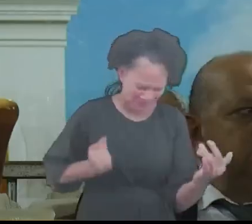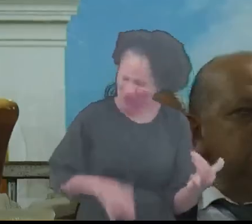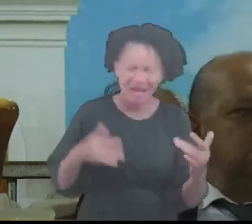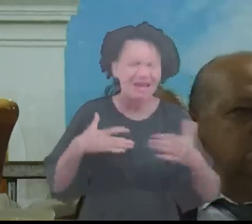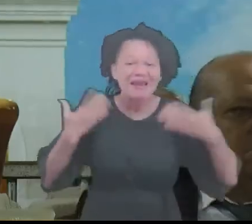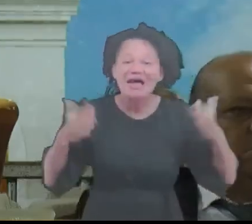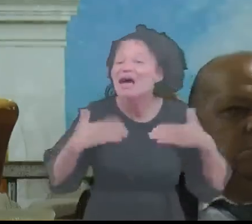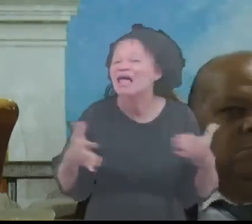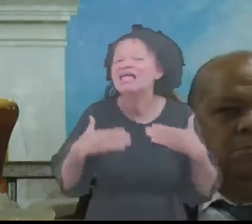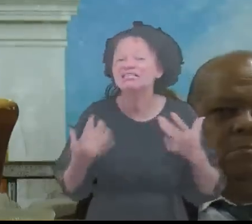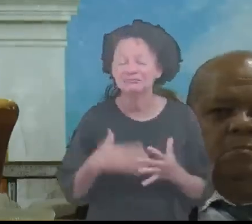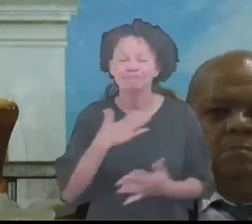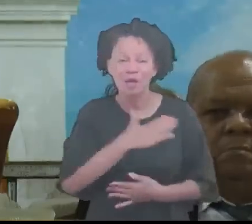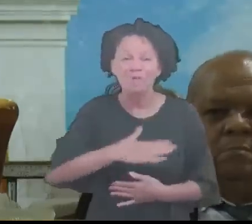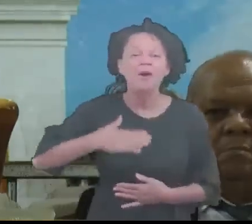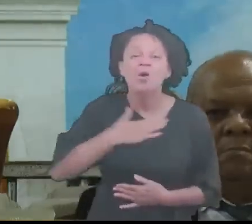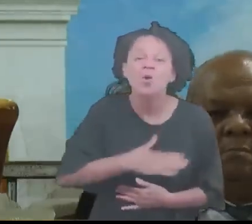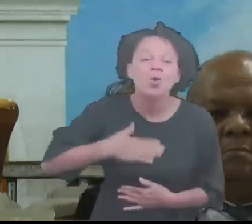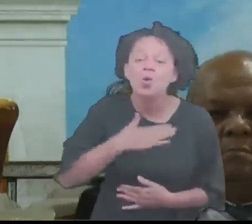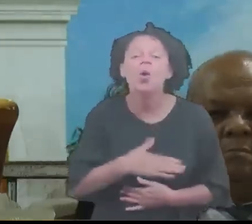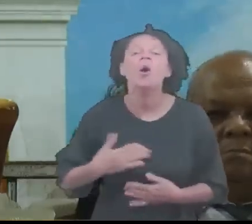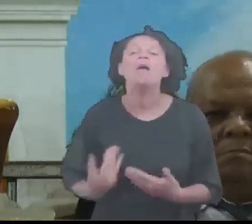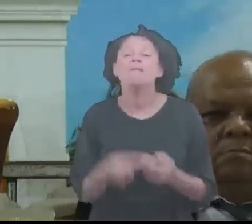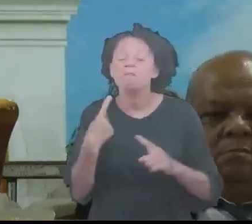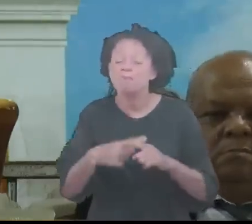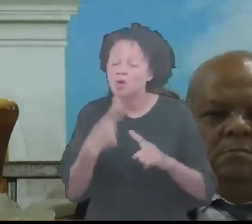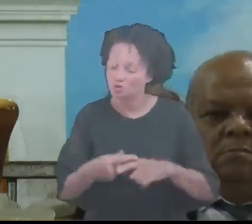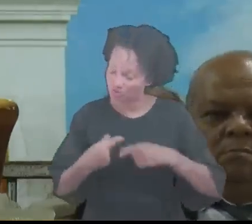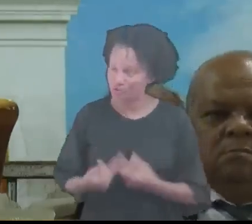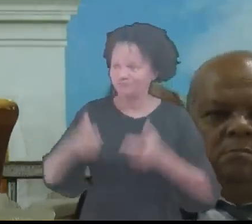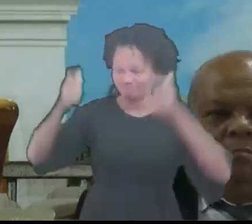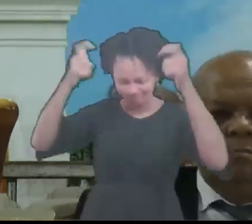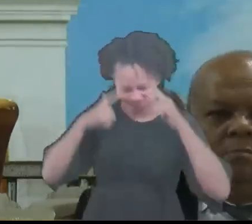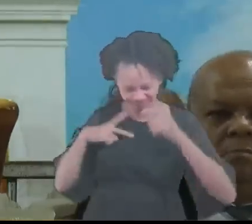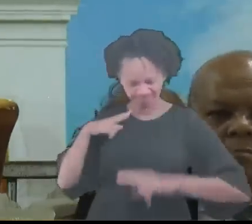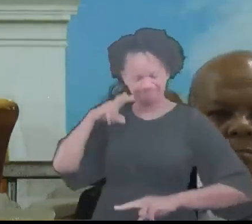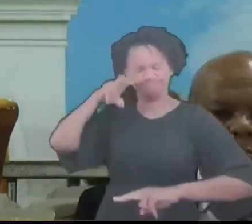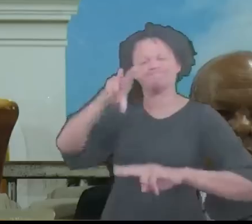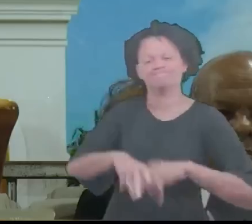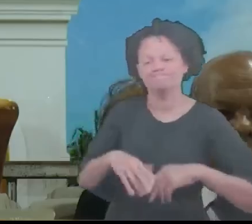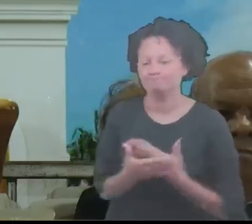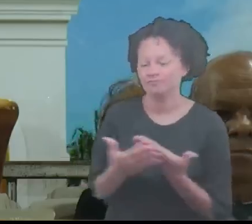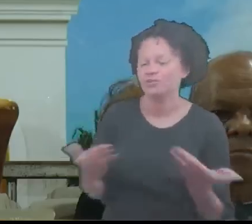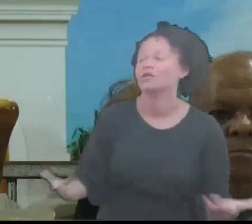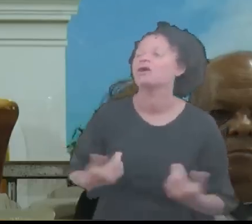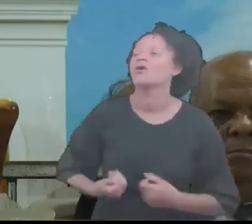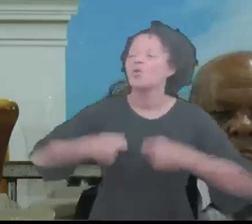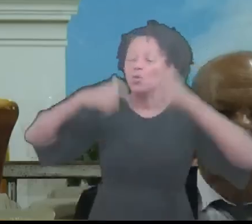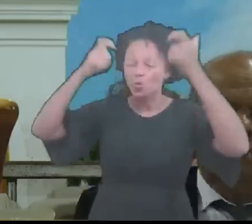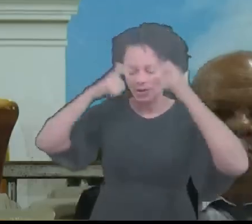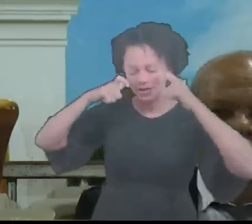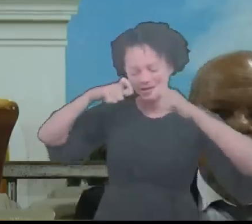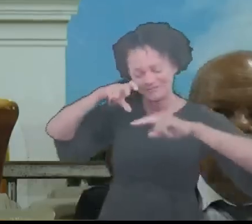tocar, toque com prazer, porque o rei está à mesa e você está oferecendo o seu